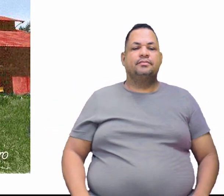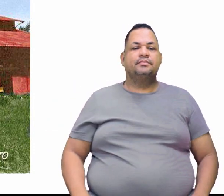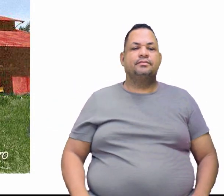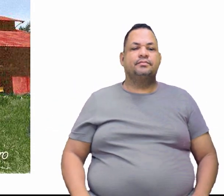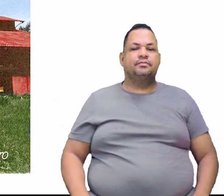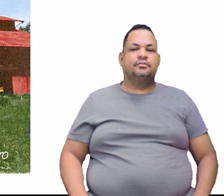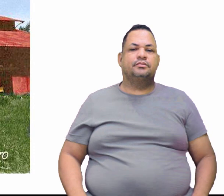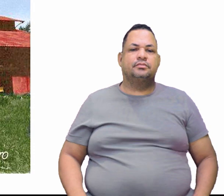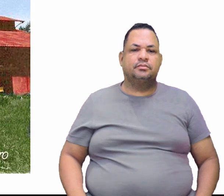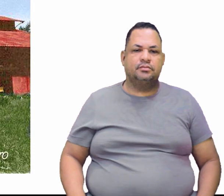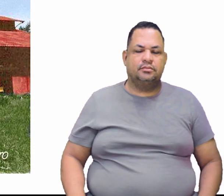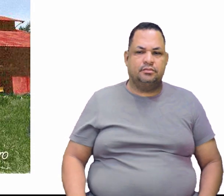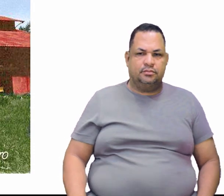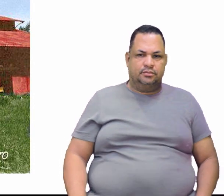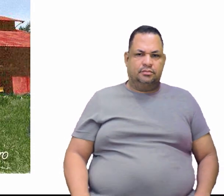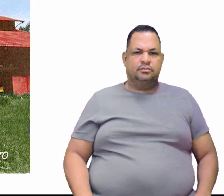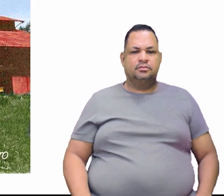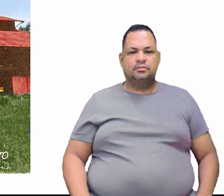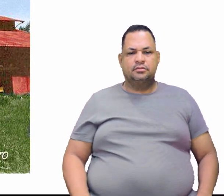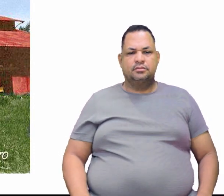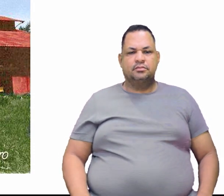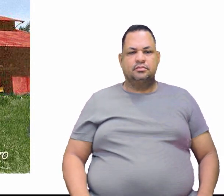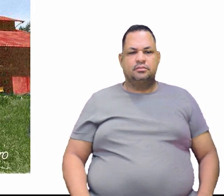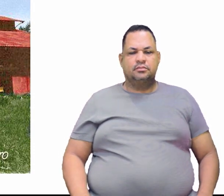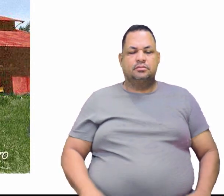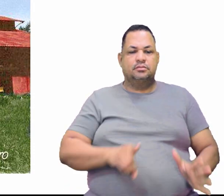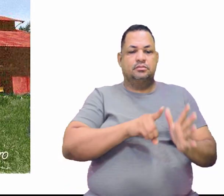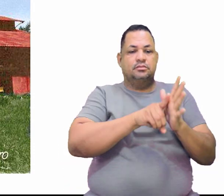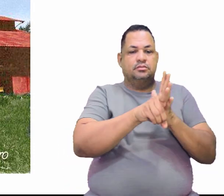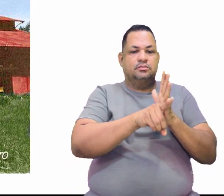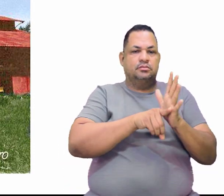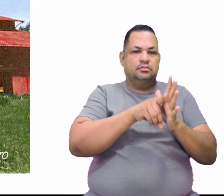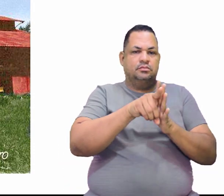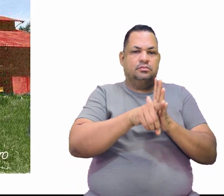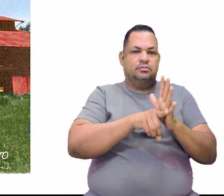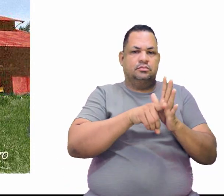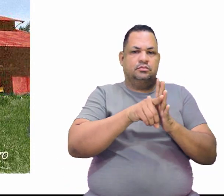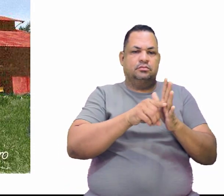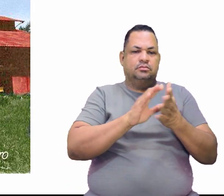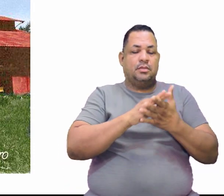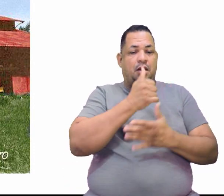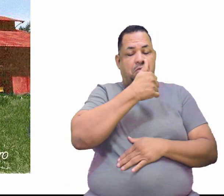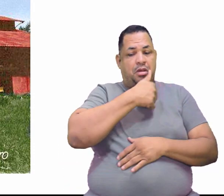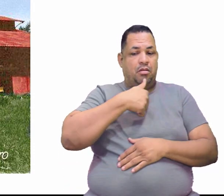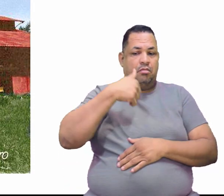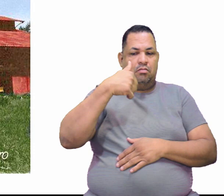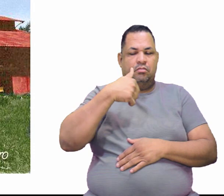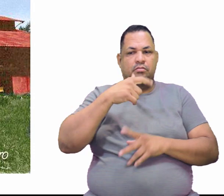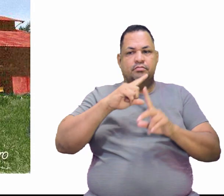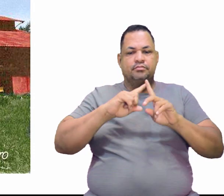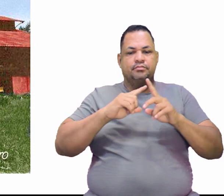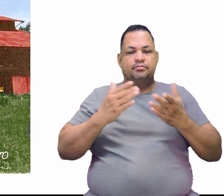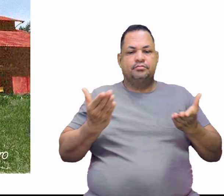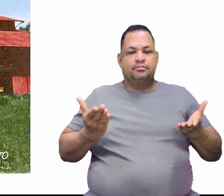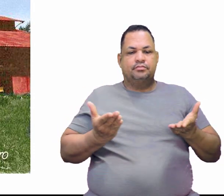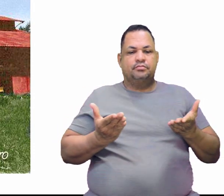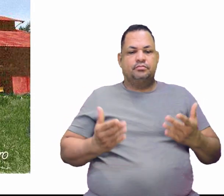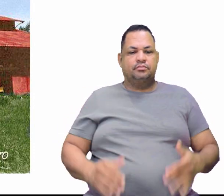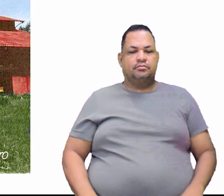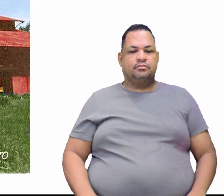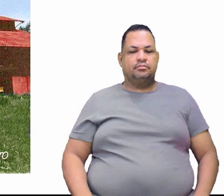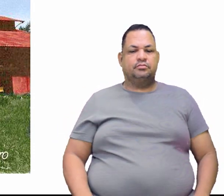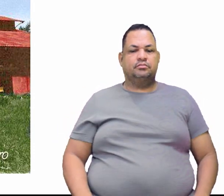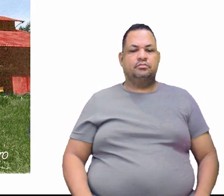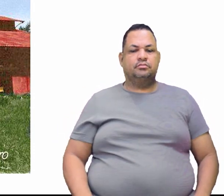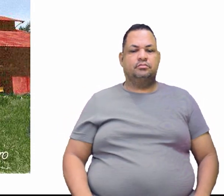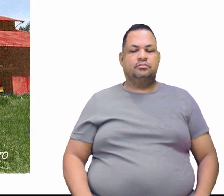pés no chão, né? Uma ferrovia era mais viável. Agora sim, senhores,